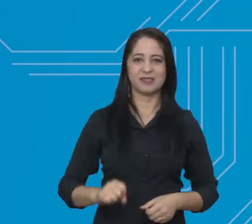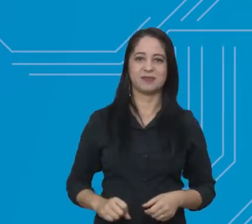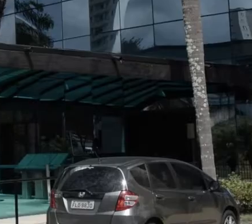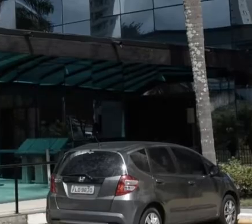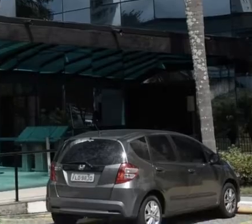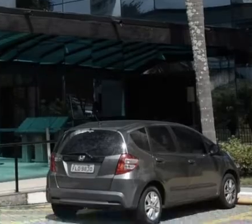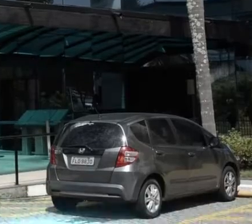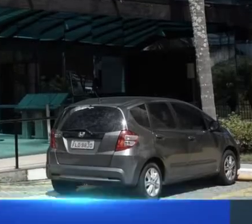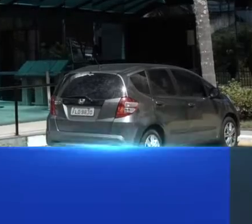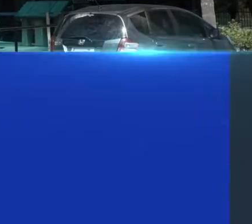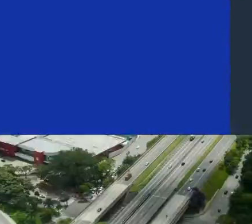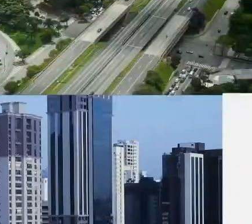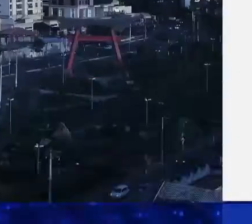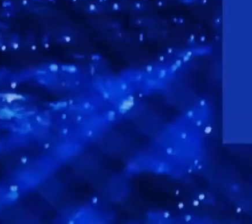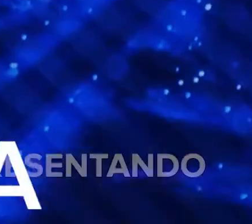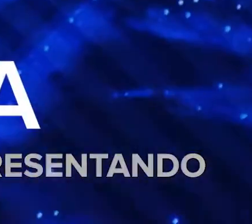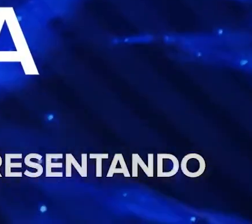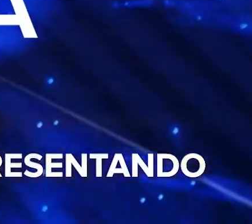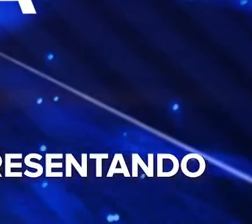já.